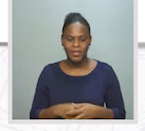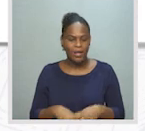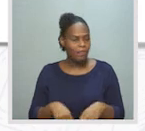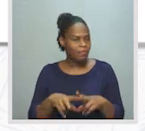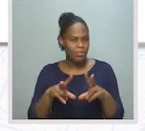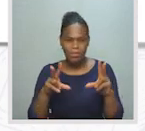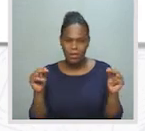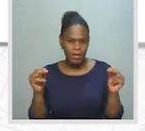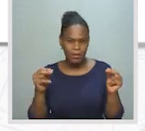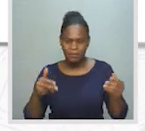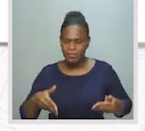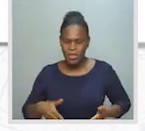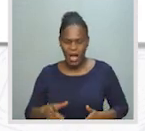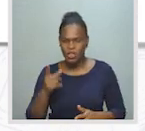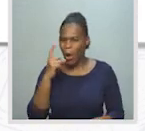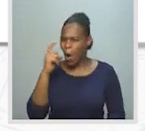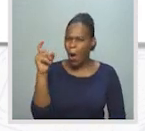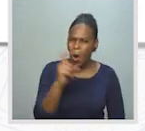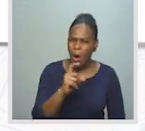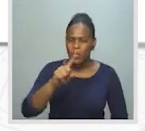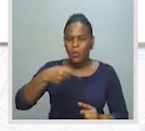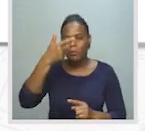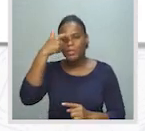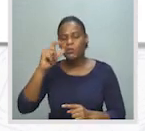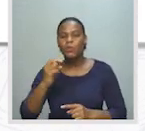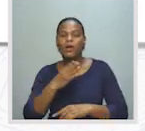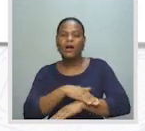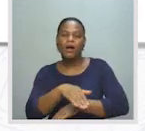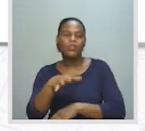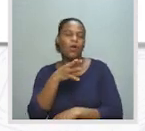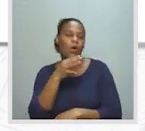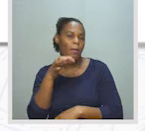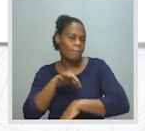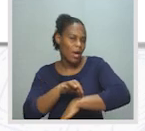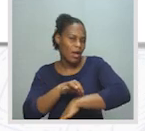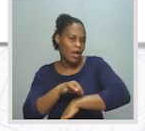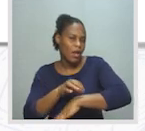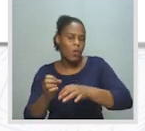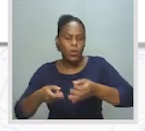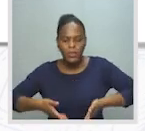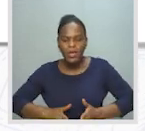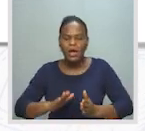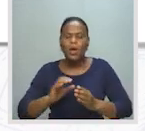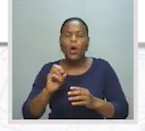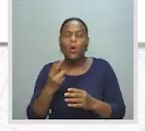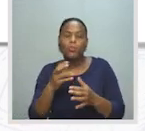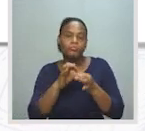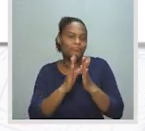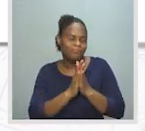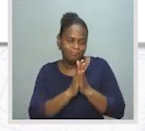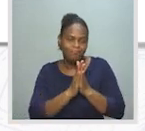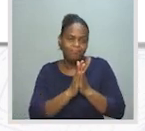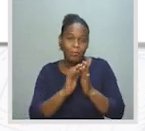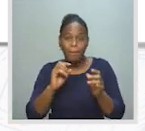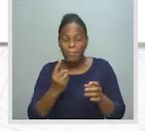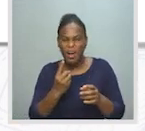Ninguém nasce odiando outra pessoa pela cor de sua pele, por sua origem ou ainda por sua